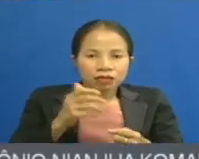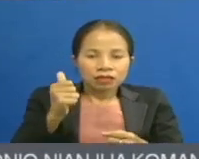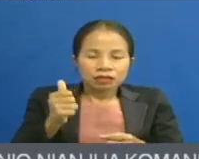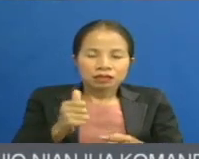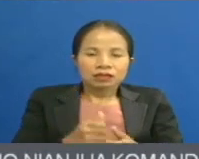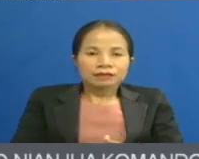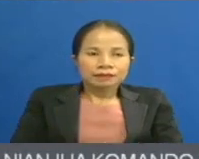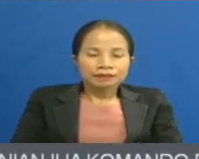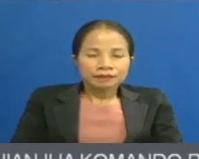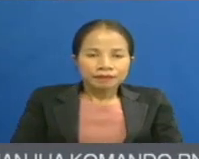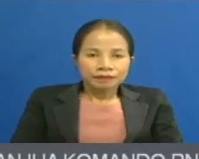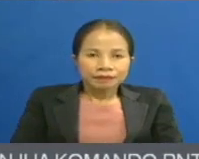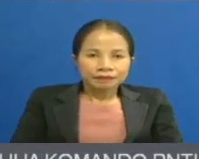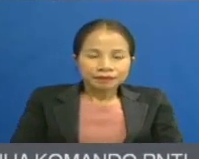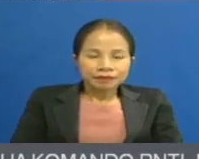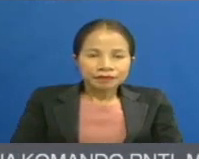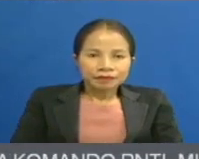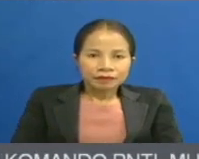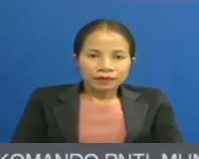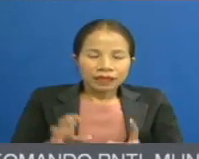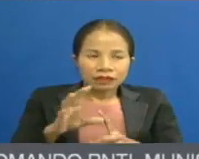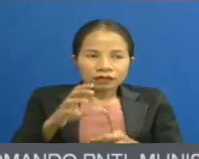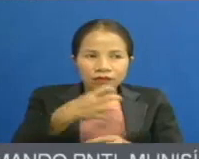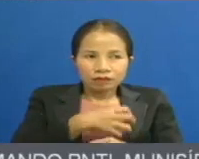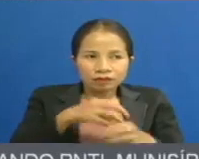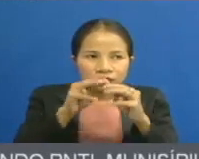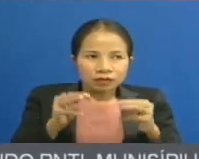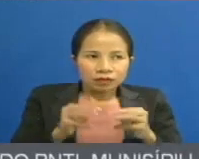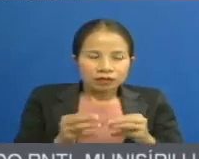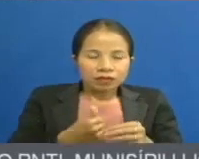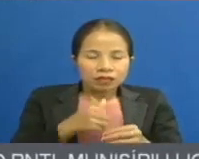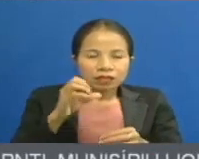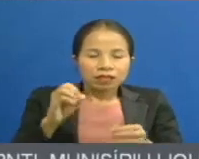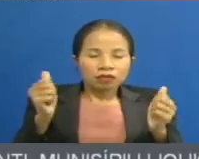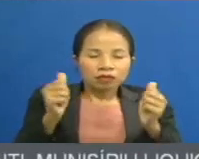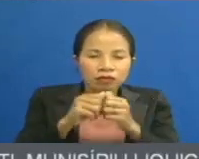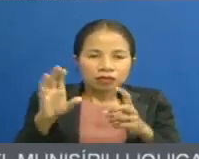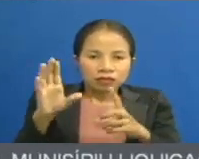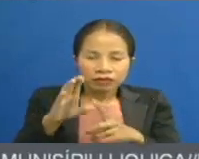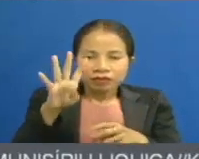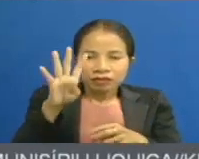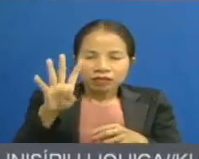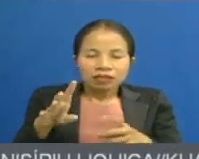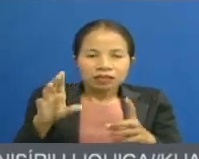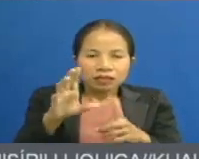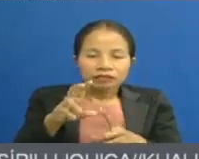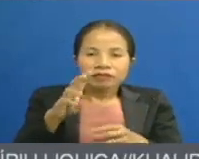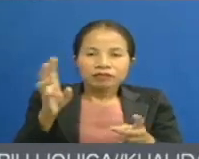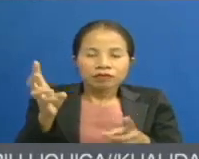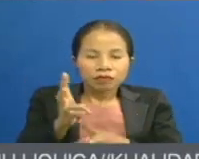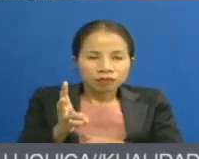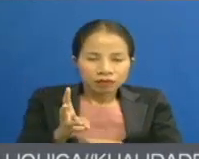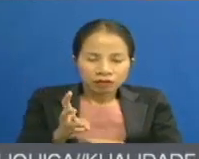Maulau. Comandante Autoridade de Proteção Civil Município Ainaro, honia CV Departamento RAT, segundo Comandante Bombeiros,